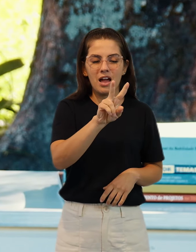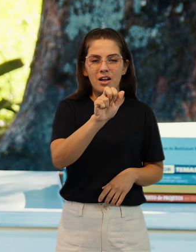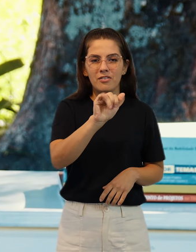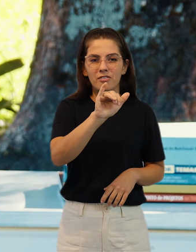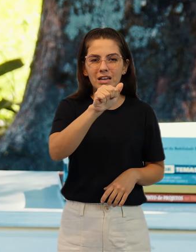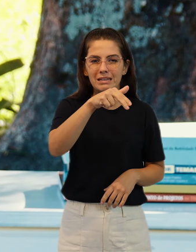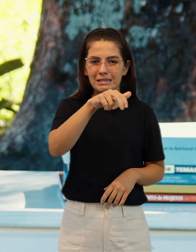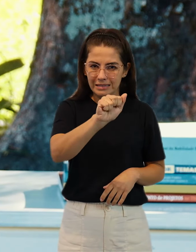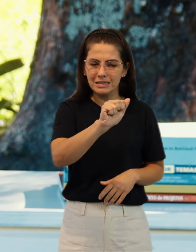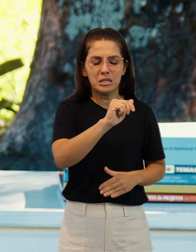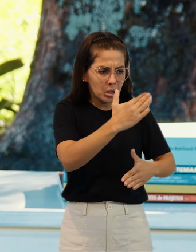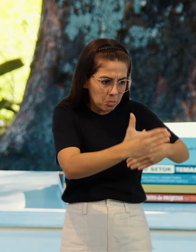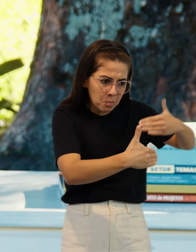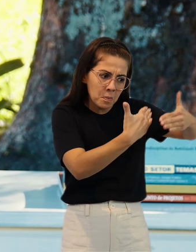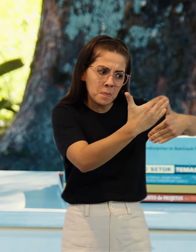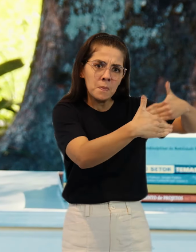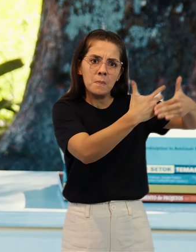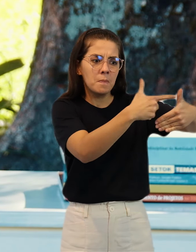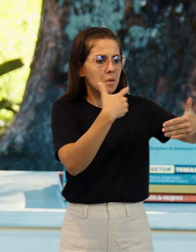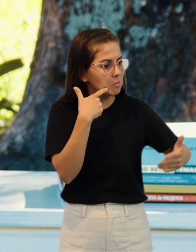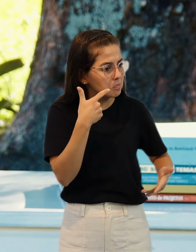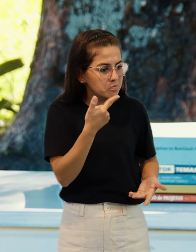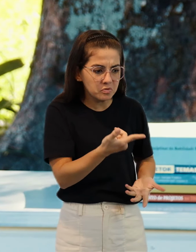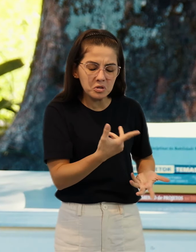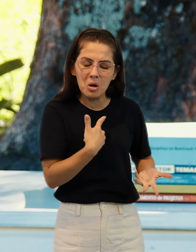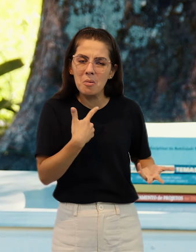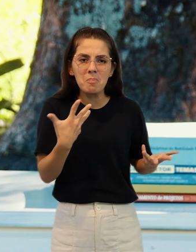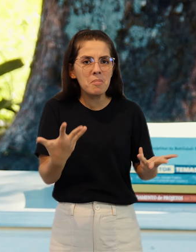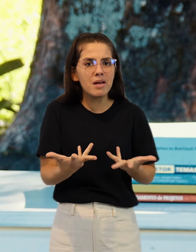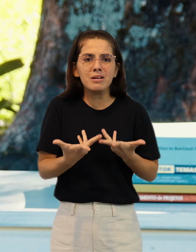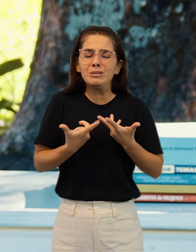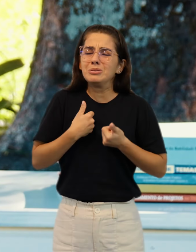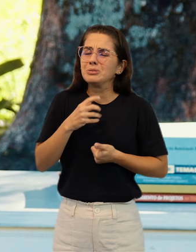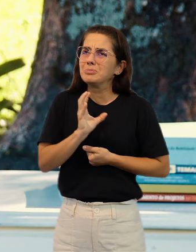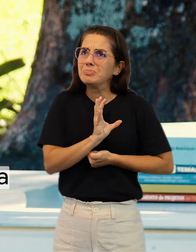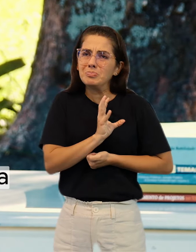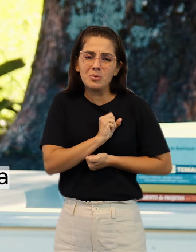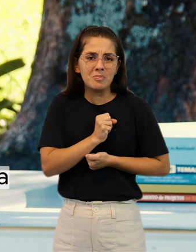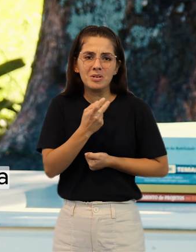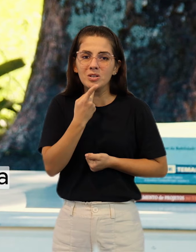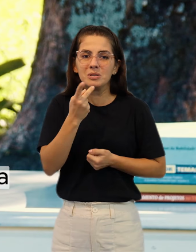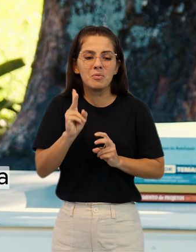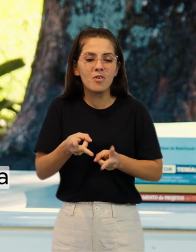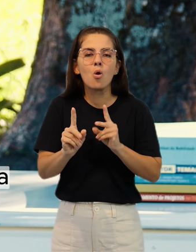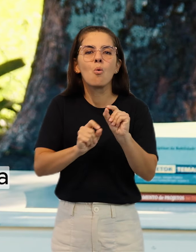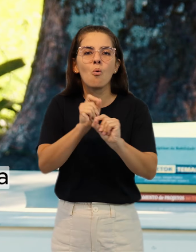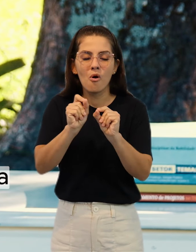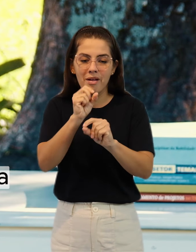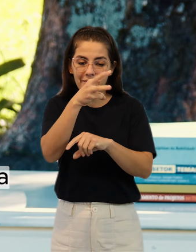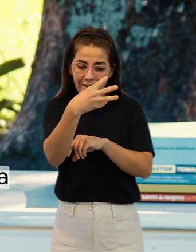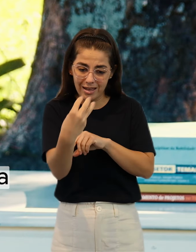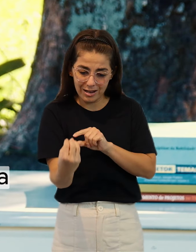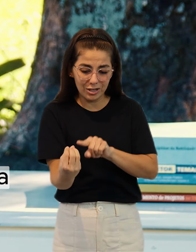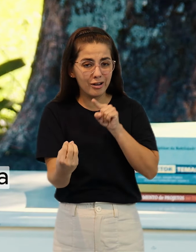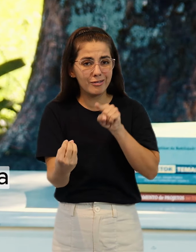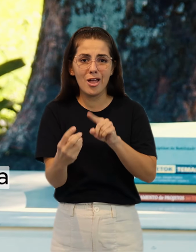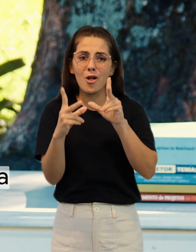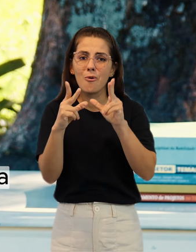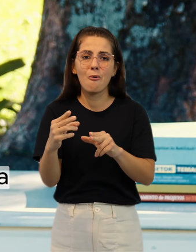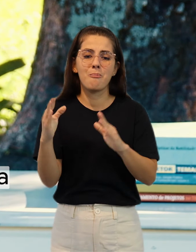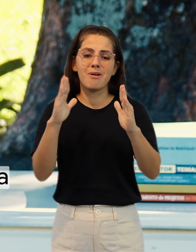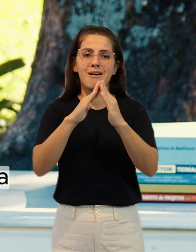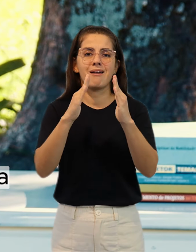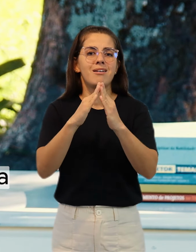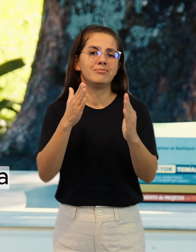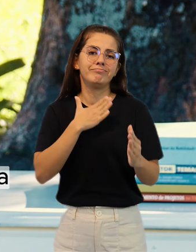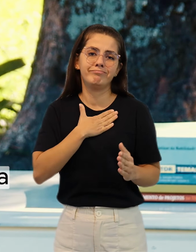porque ela foi desenvolvendo, sabe? Então, para mim, assim, foi excelente. Olha, eu amei, eu sempre digo, o Araxá para